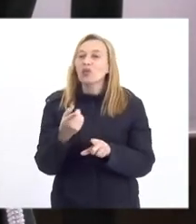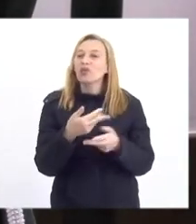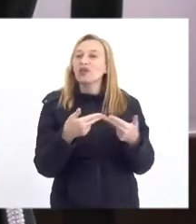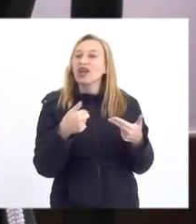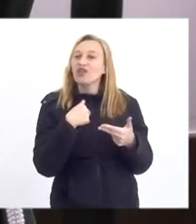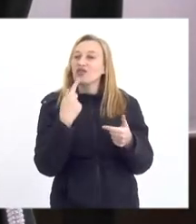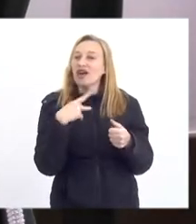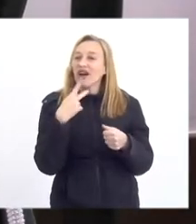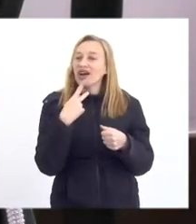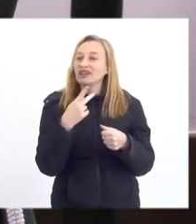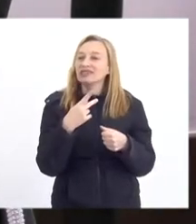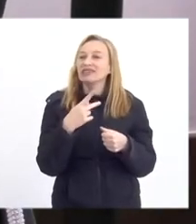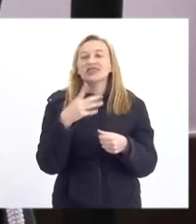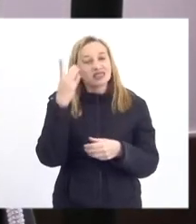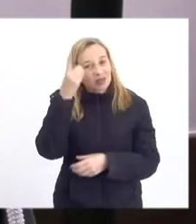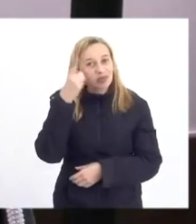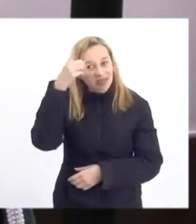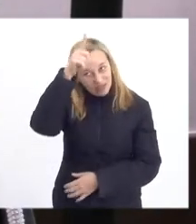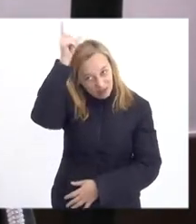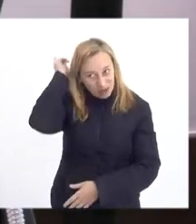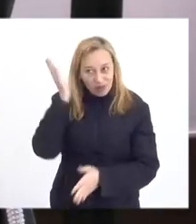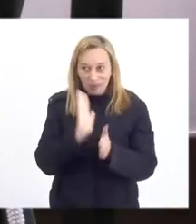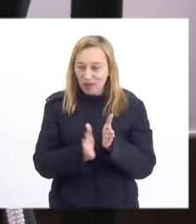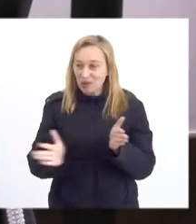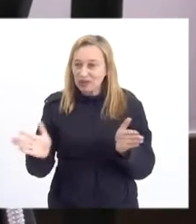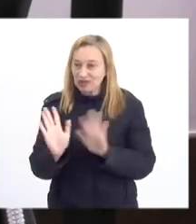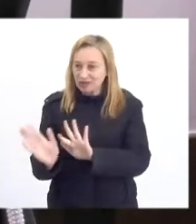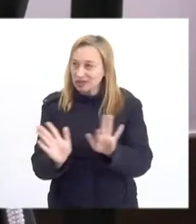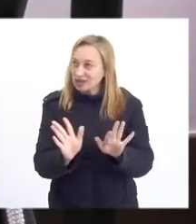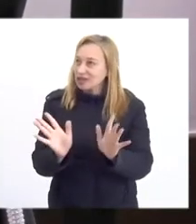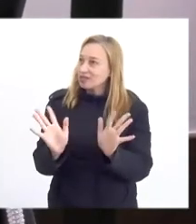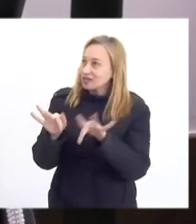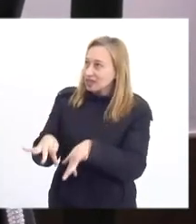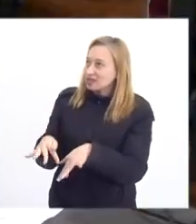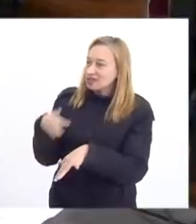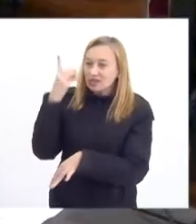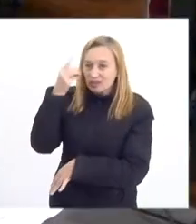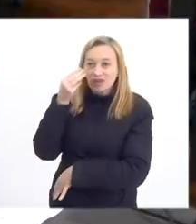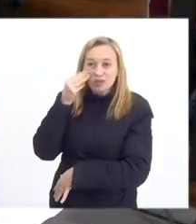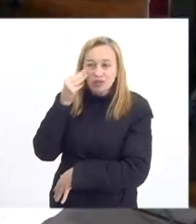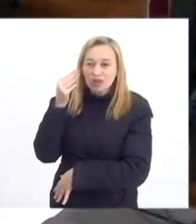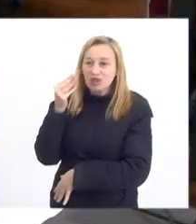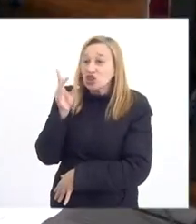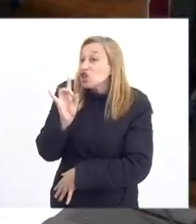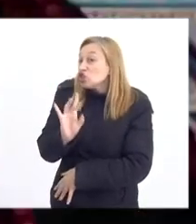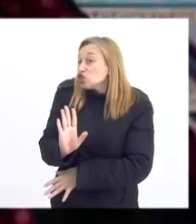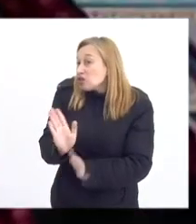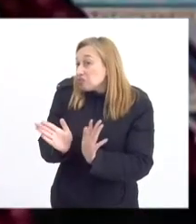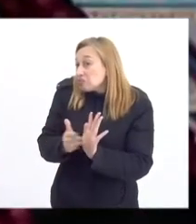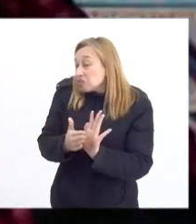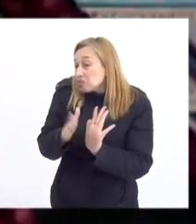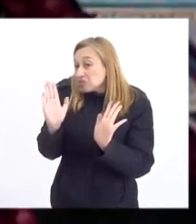ordem. Deputado Luiz Paulo primeiro. Deputada Mônica encerrou? Deputada Mônica encerrou? Não, na verdade era essa proposição, anexação